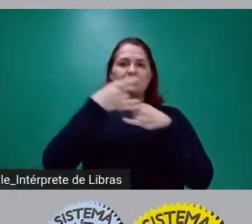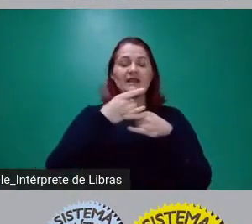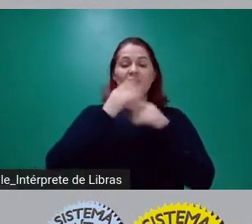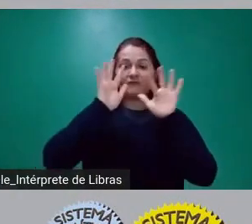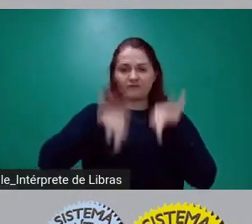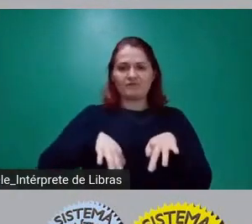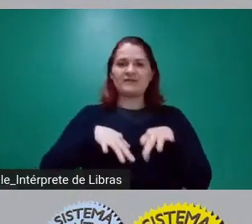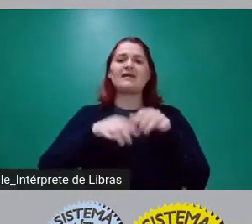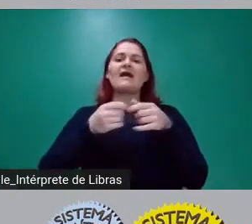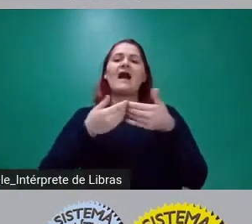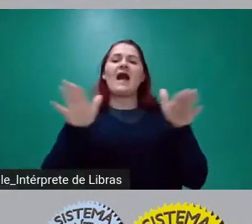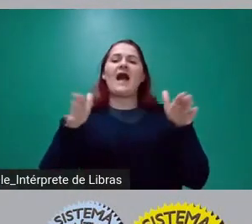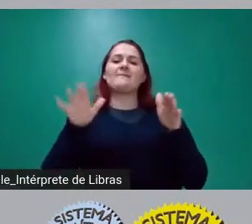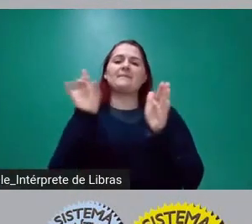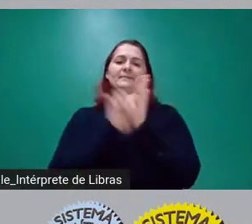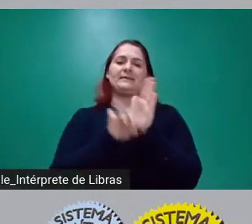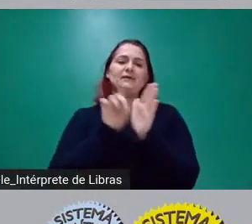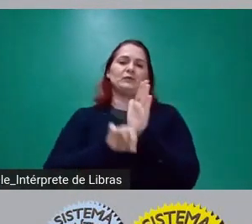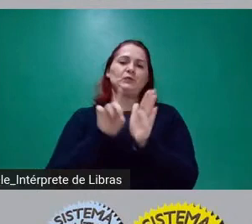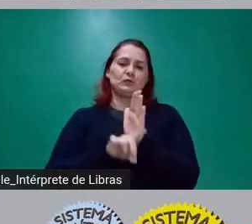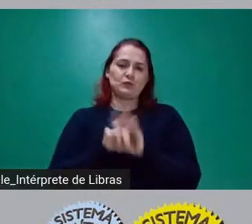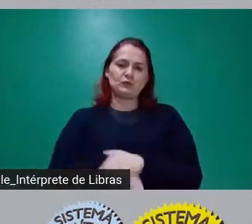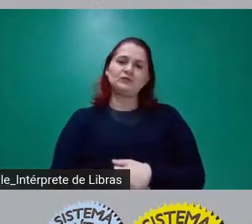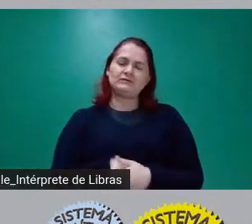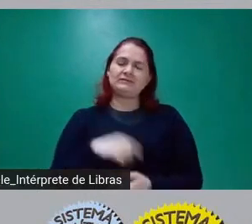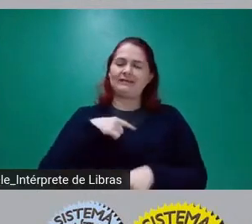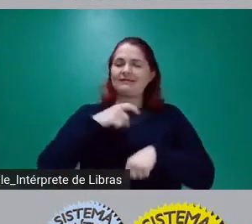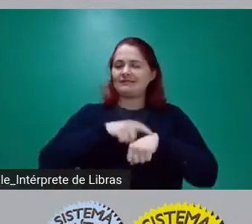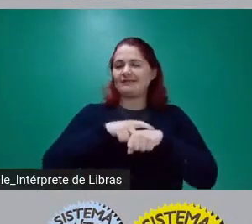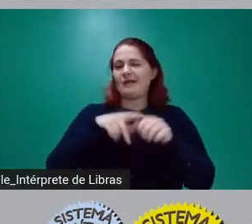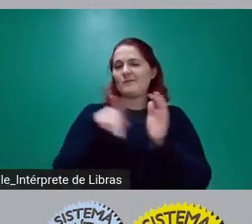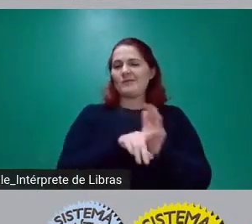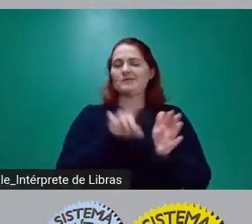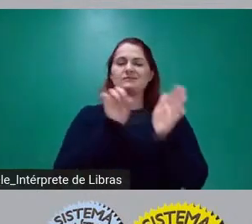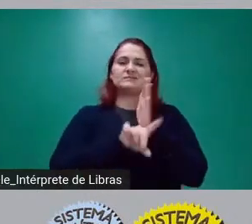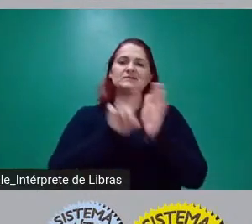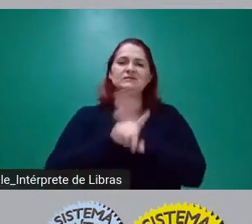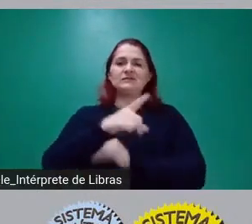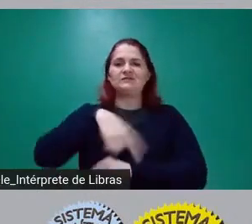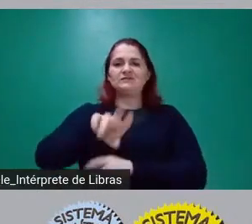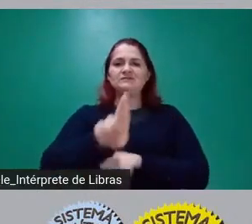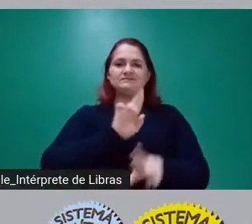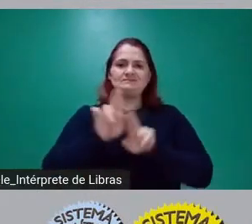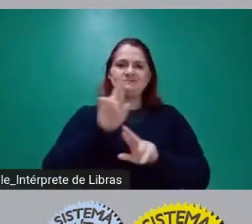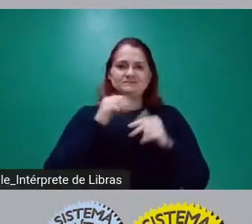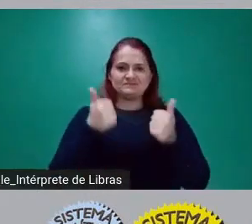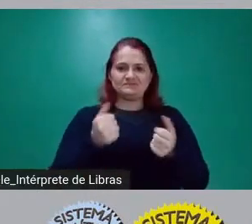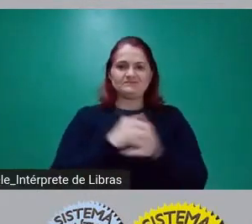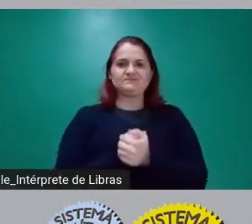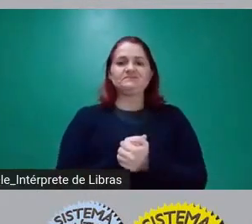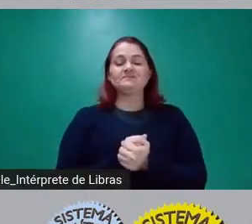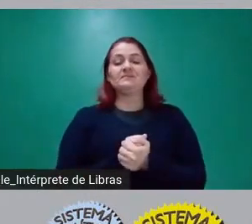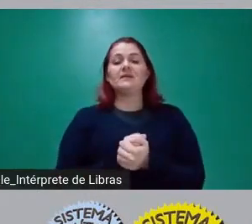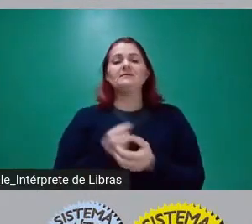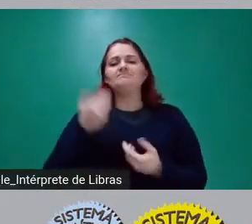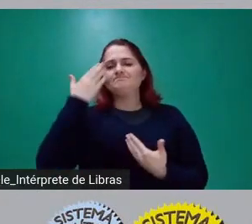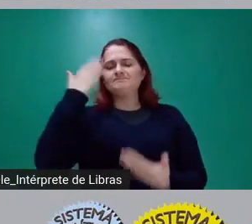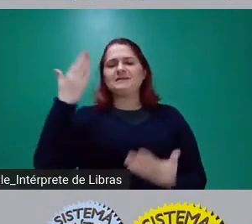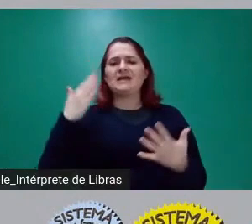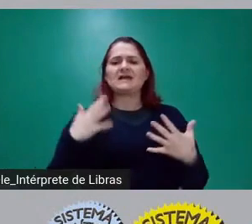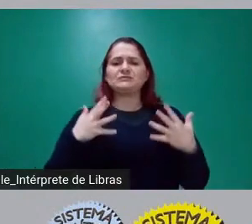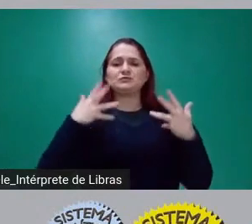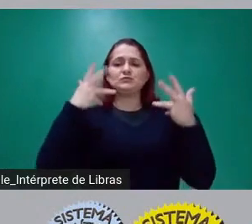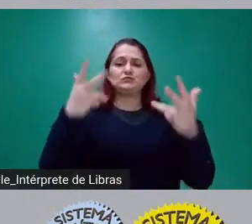uns minutinhos aqui para os nossos convidados responderem algumas delas. Muito grata a todos que nos